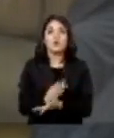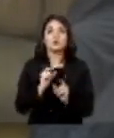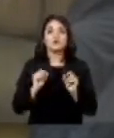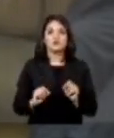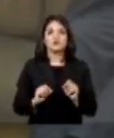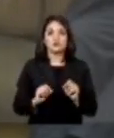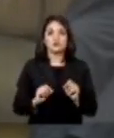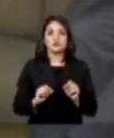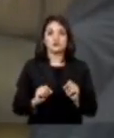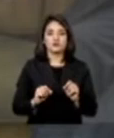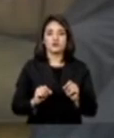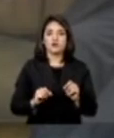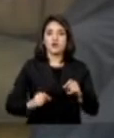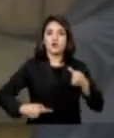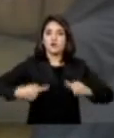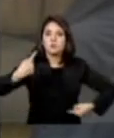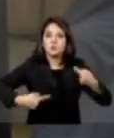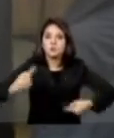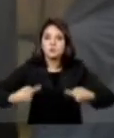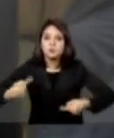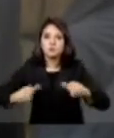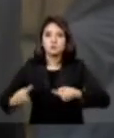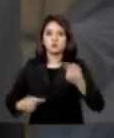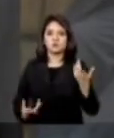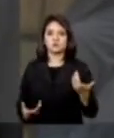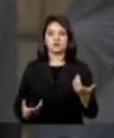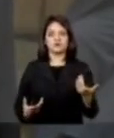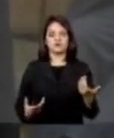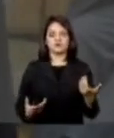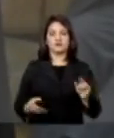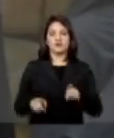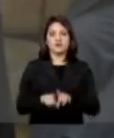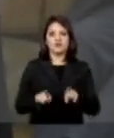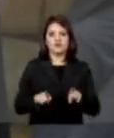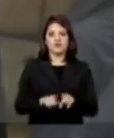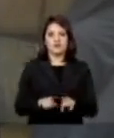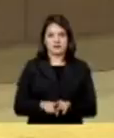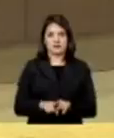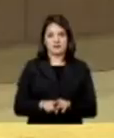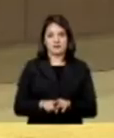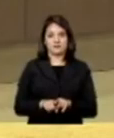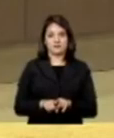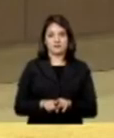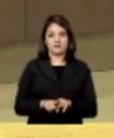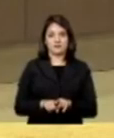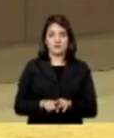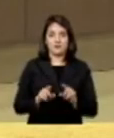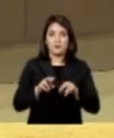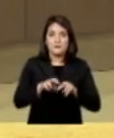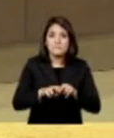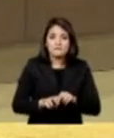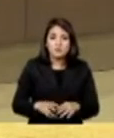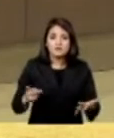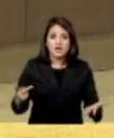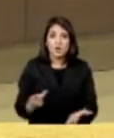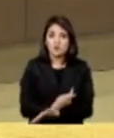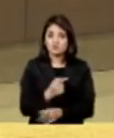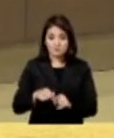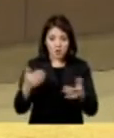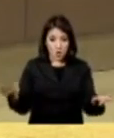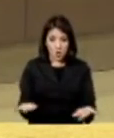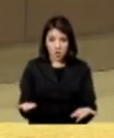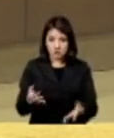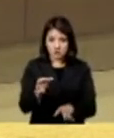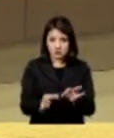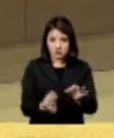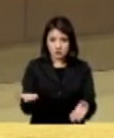à própria condição contra a majoritária desse tribunal. Tanto é que que afetou, inclusive, esse julgamento.